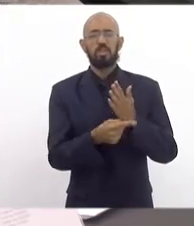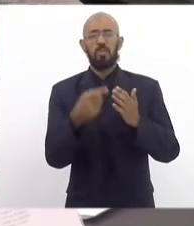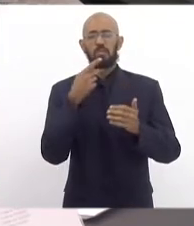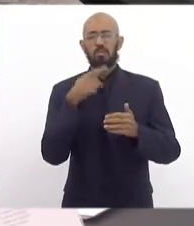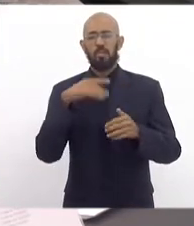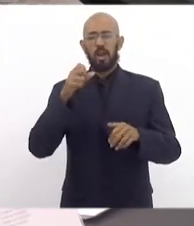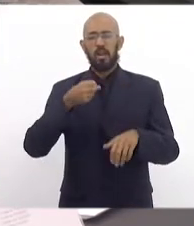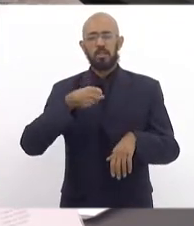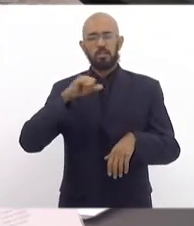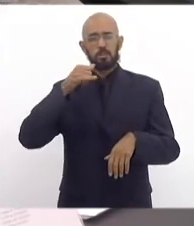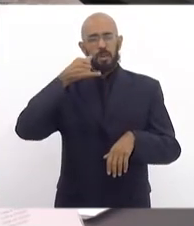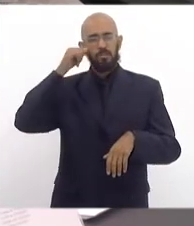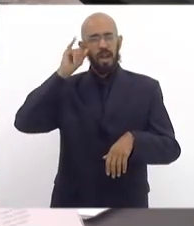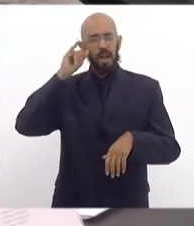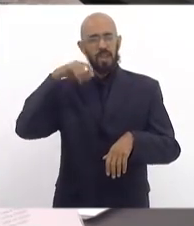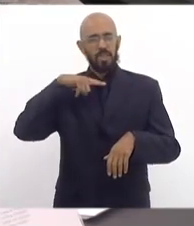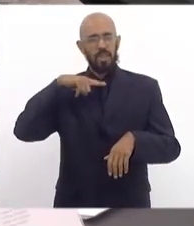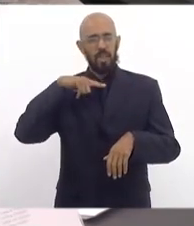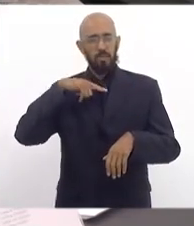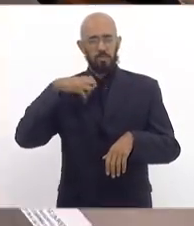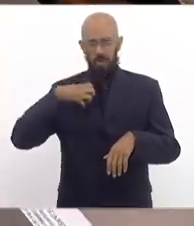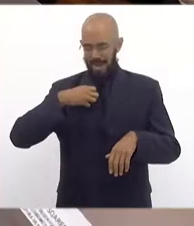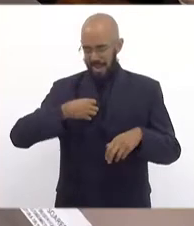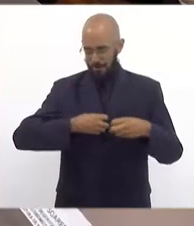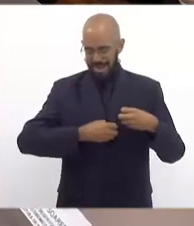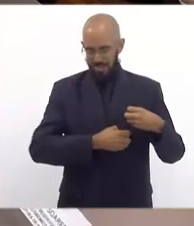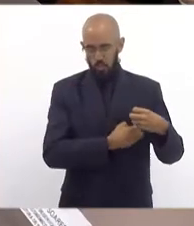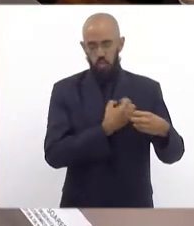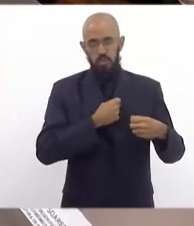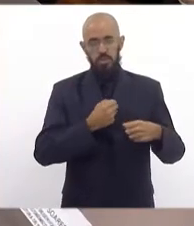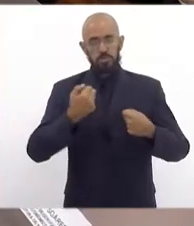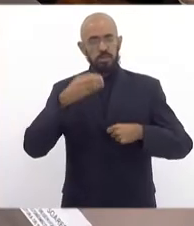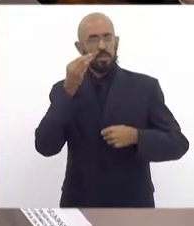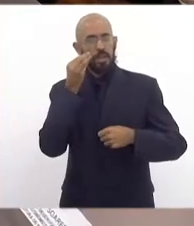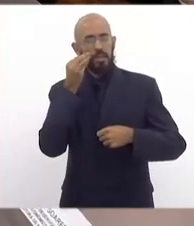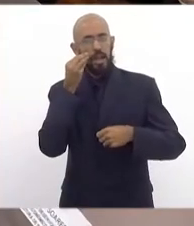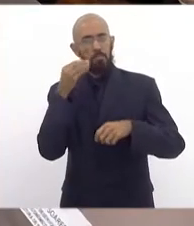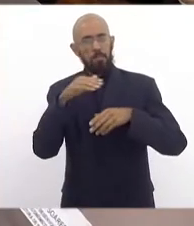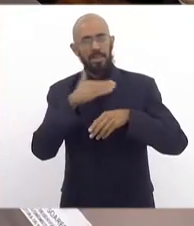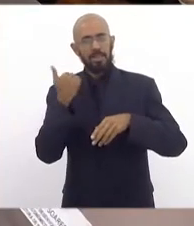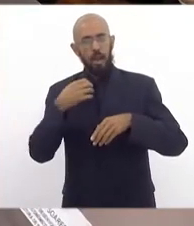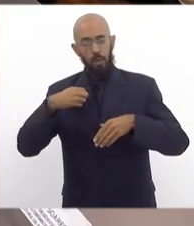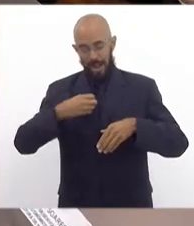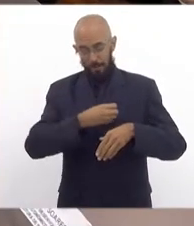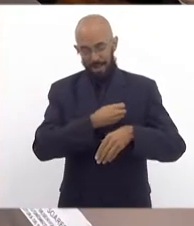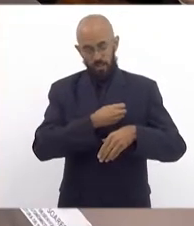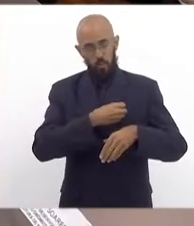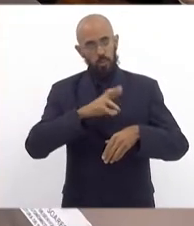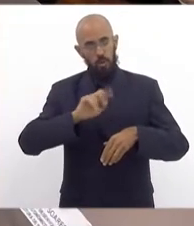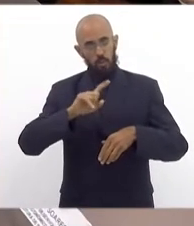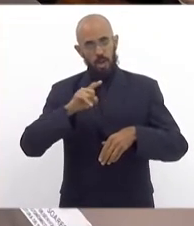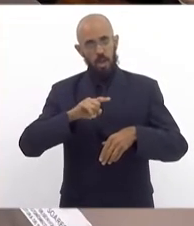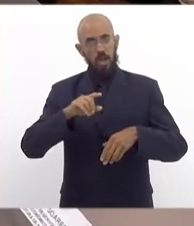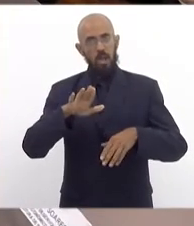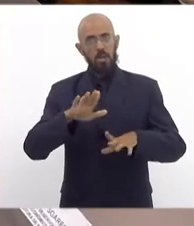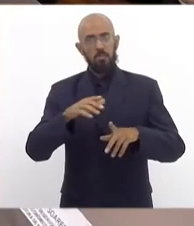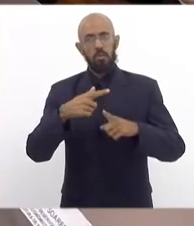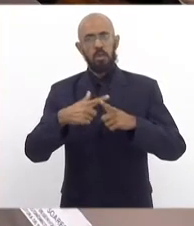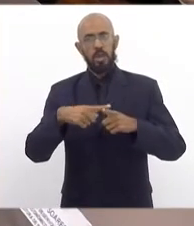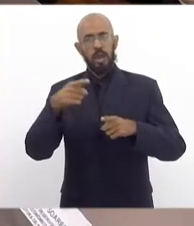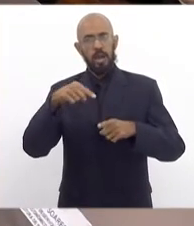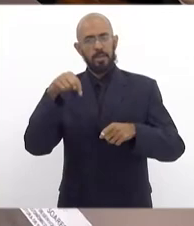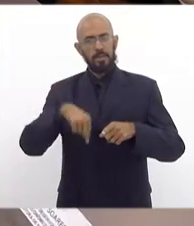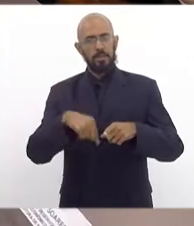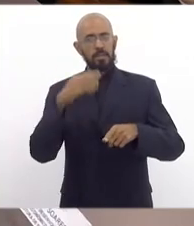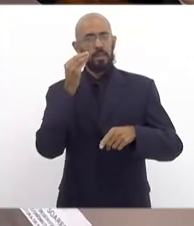Então é mais ou menos que aconteceu no Brasil e o momento histórico vai mostrar aqui para tentar matar o carrapato da corrupção acabaram com a economia